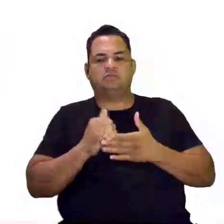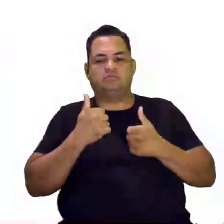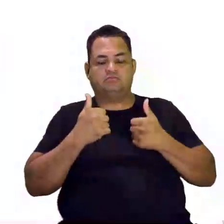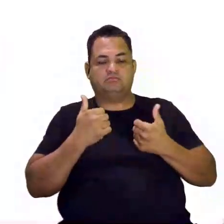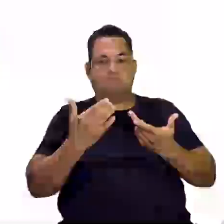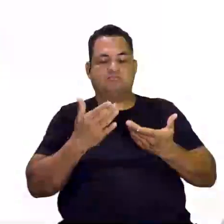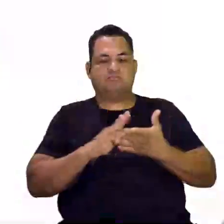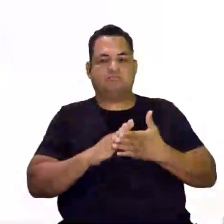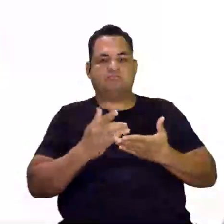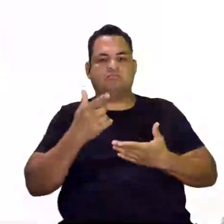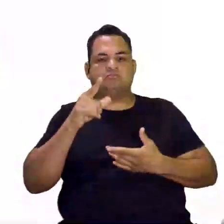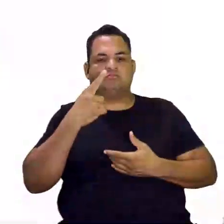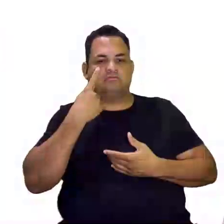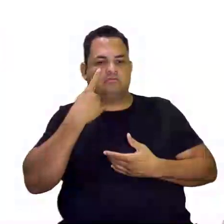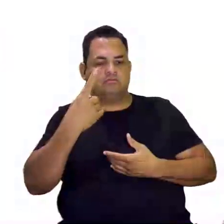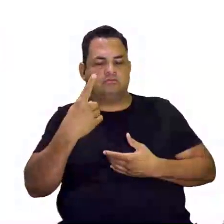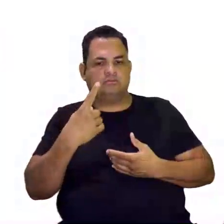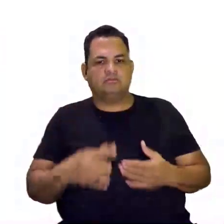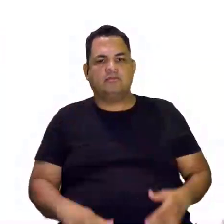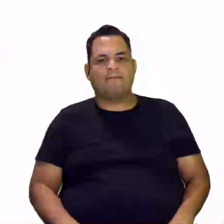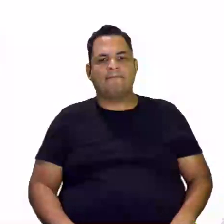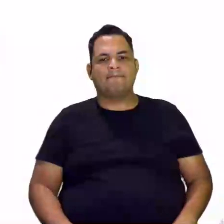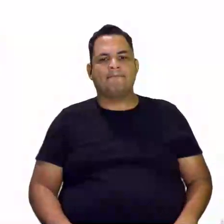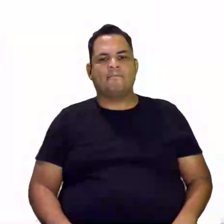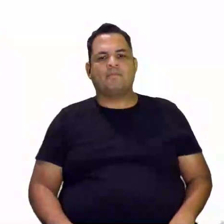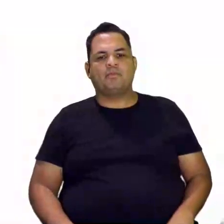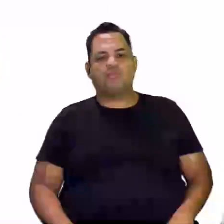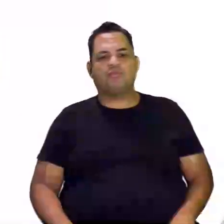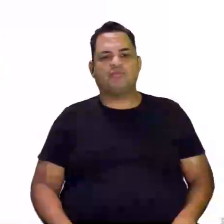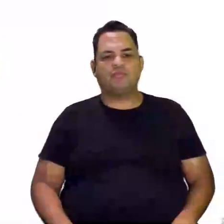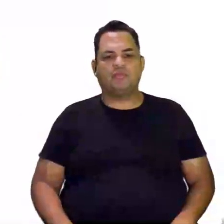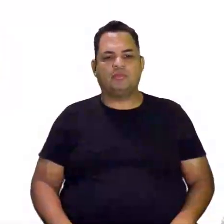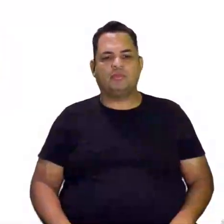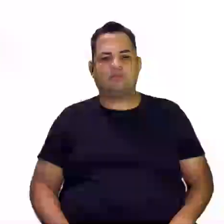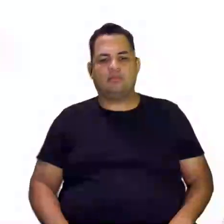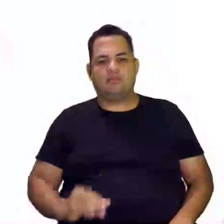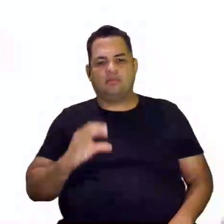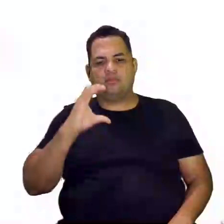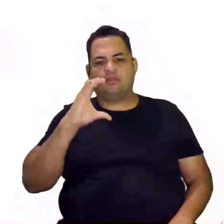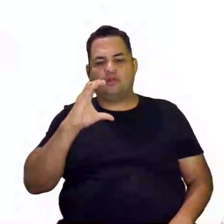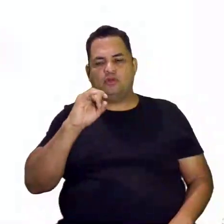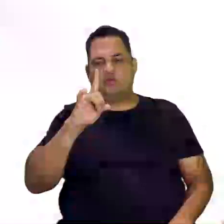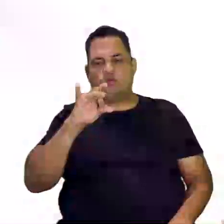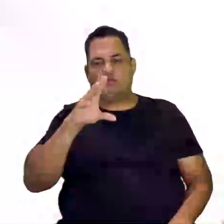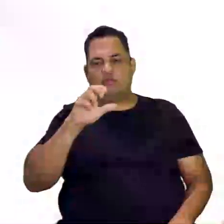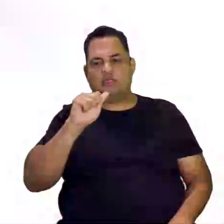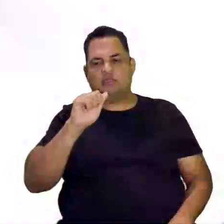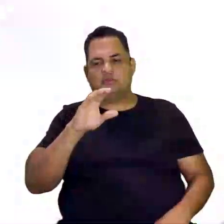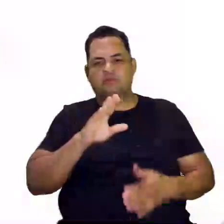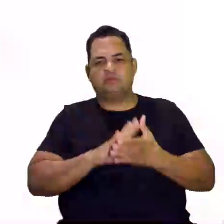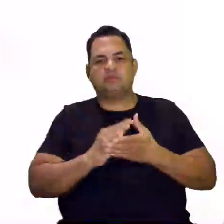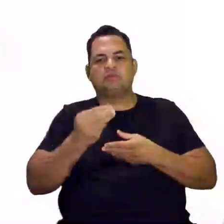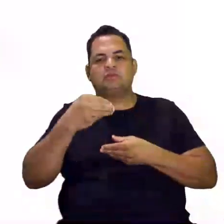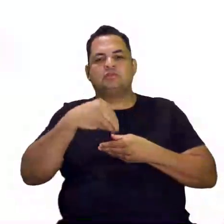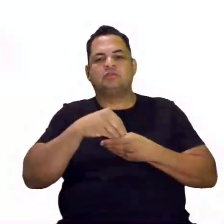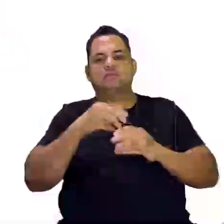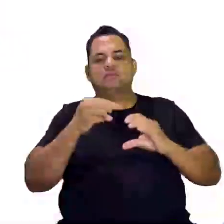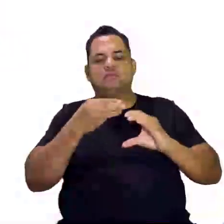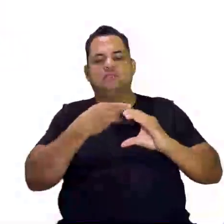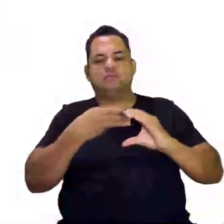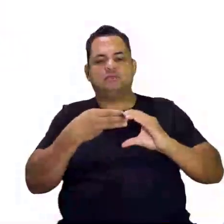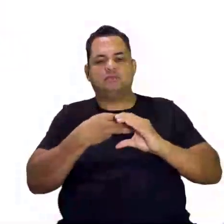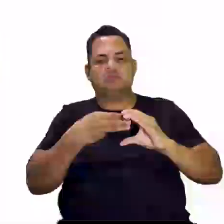bem? Você consegue perceber uma coisa, que os cloroplastos estão presentes na célula vegetal, assim como